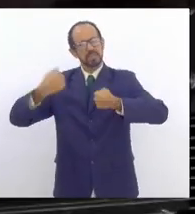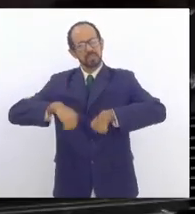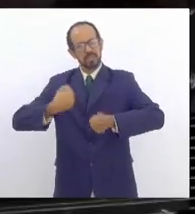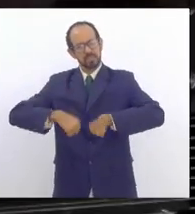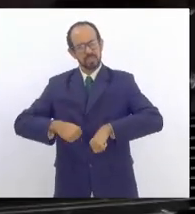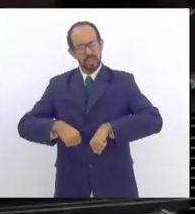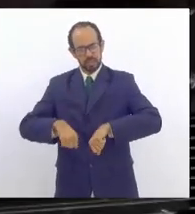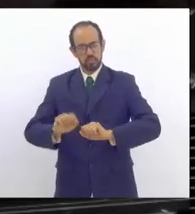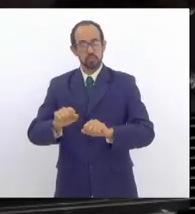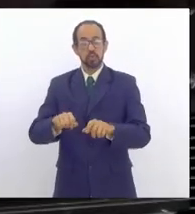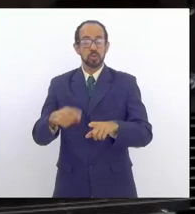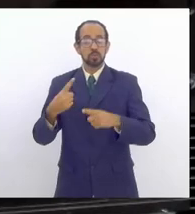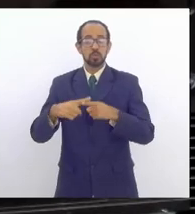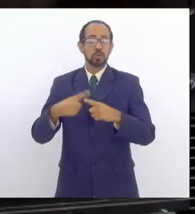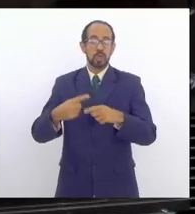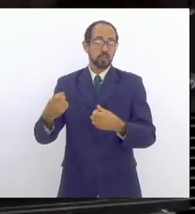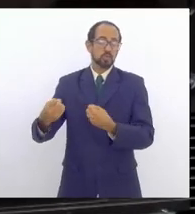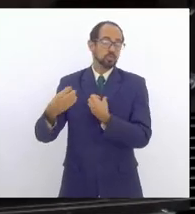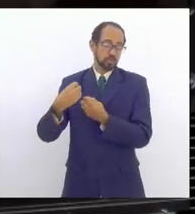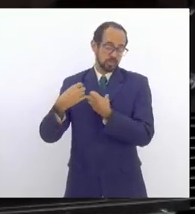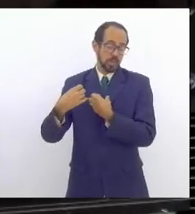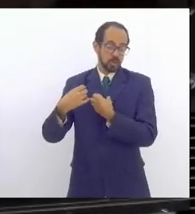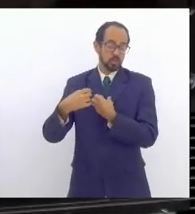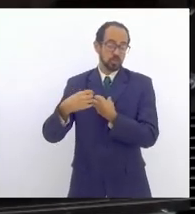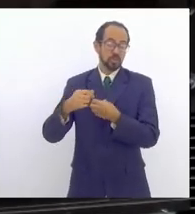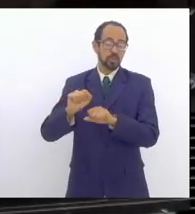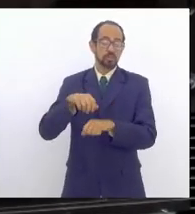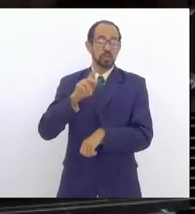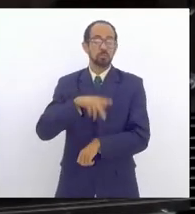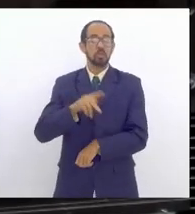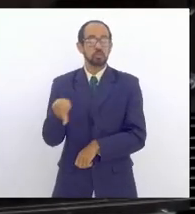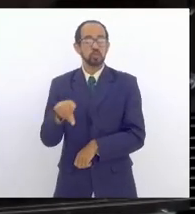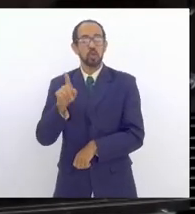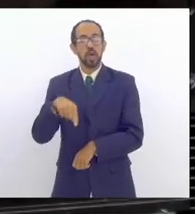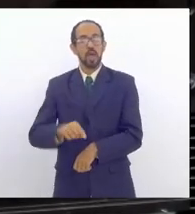outra vez, que o magistério é uma vocação